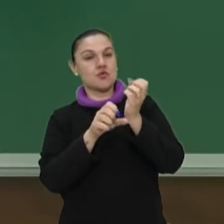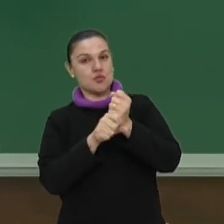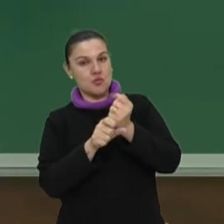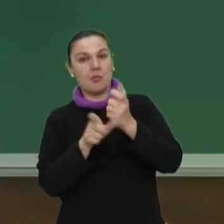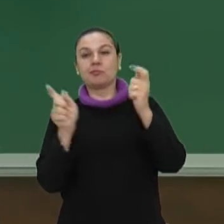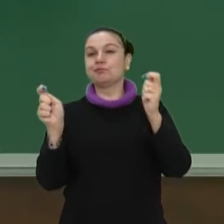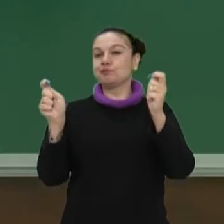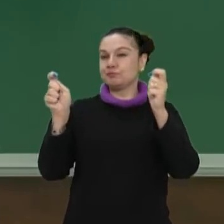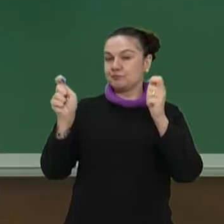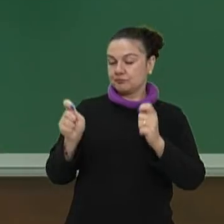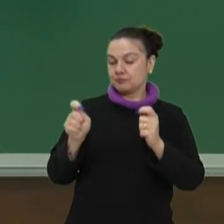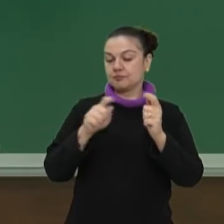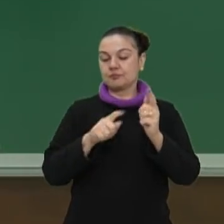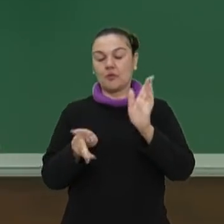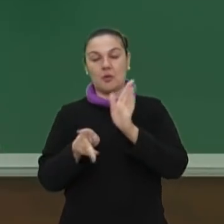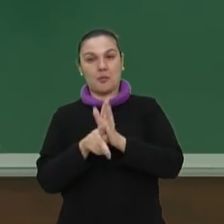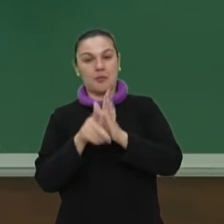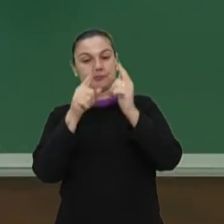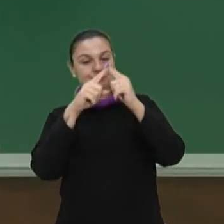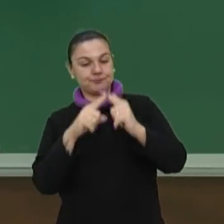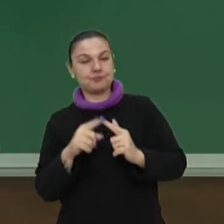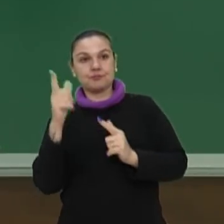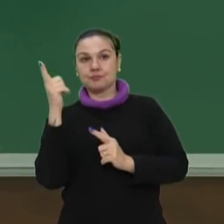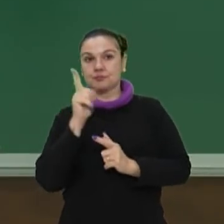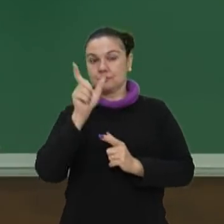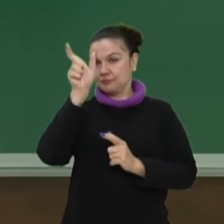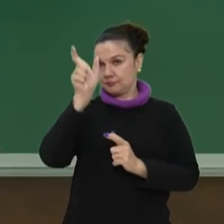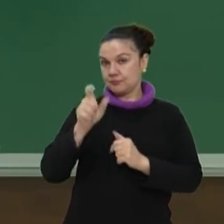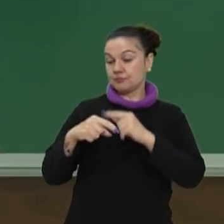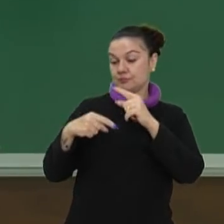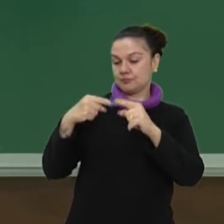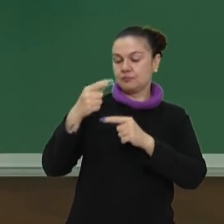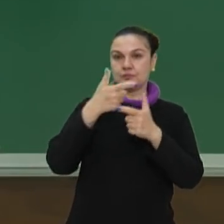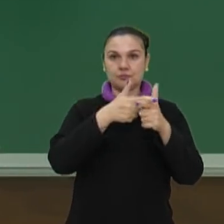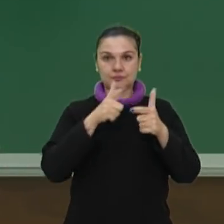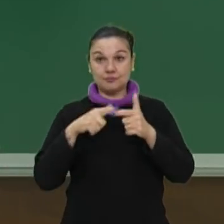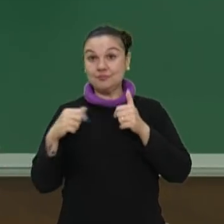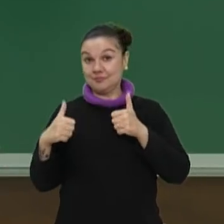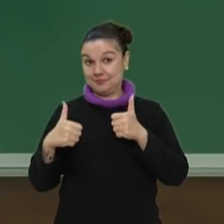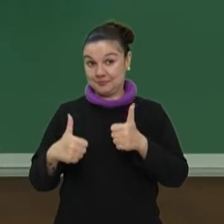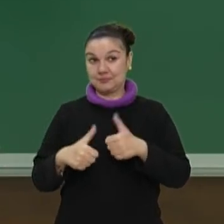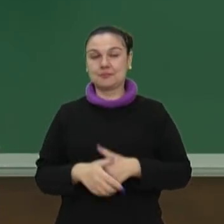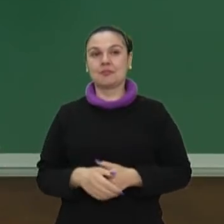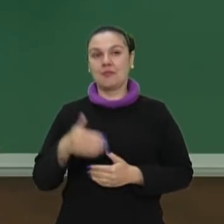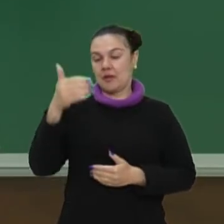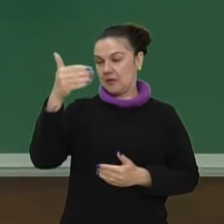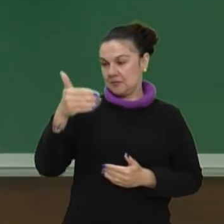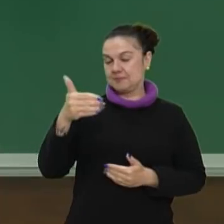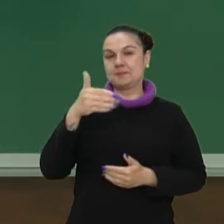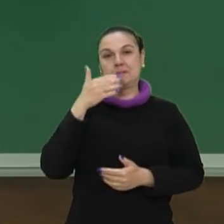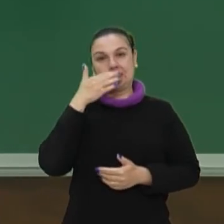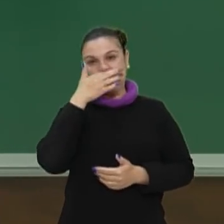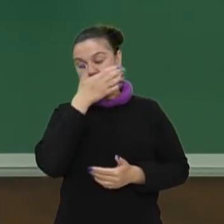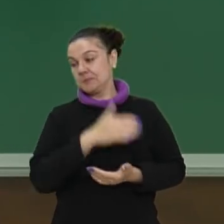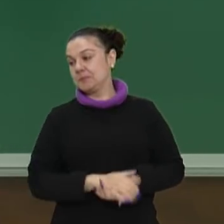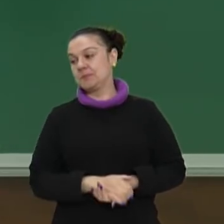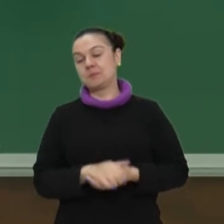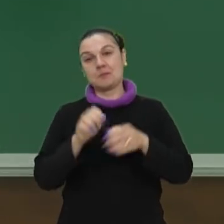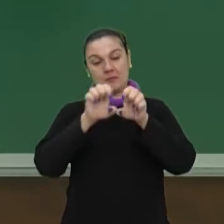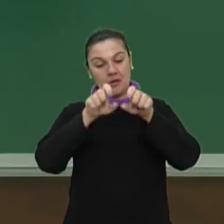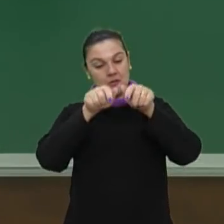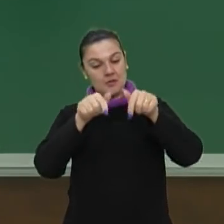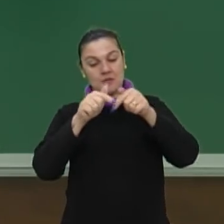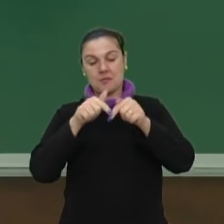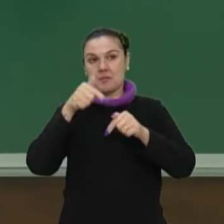tá? É bom anotar isso para que a gente consiga resolver os próximos problemas, tá? Bom, mas levando a equação para o